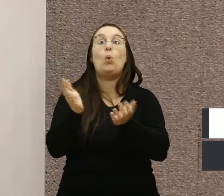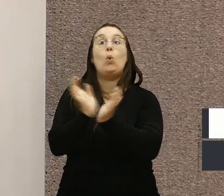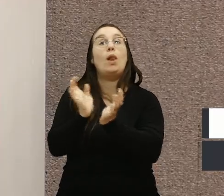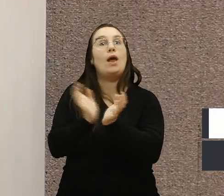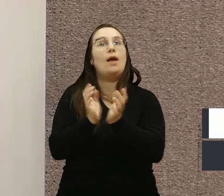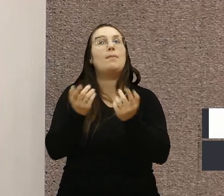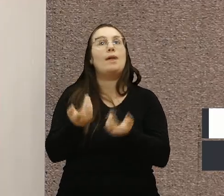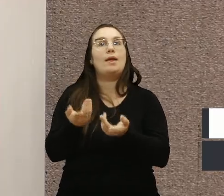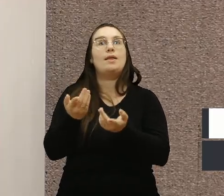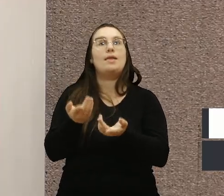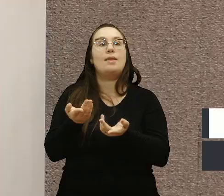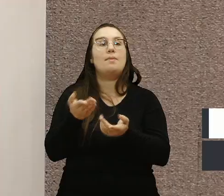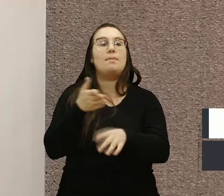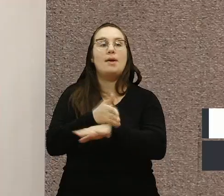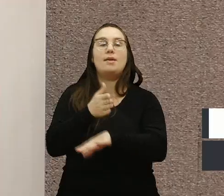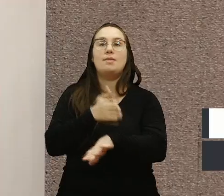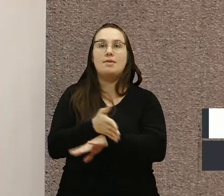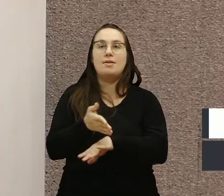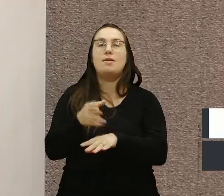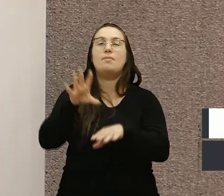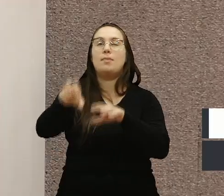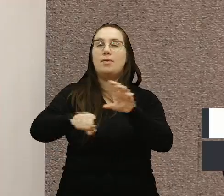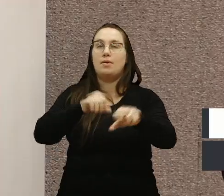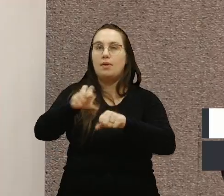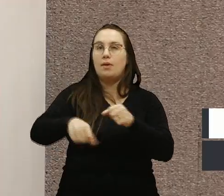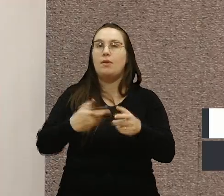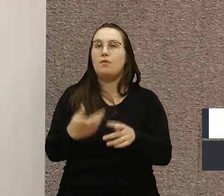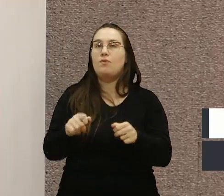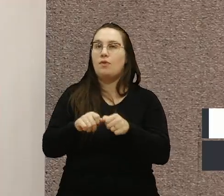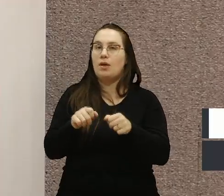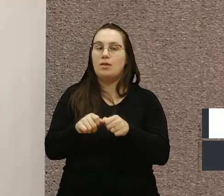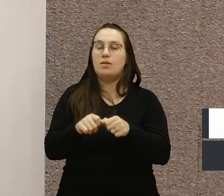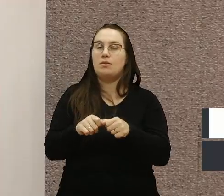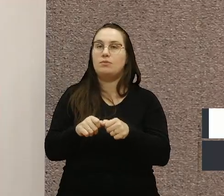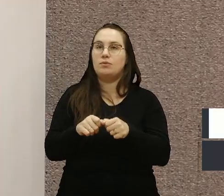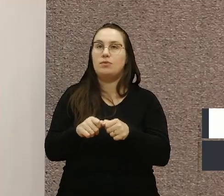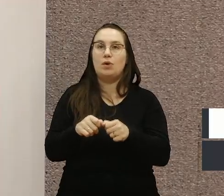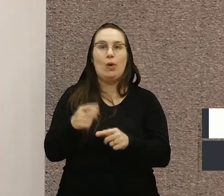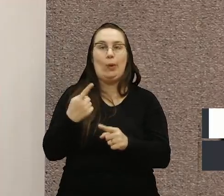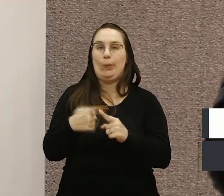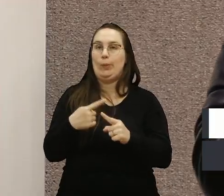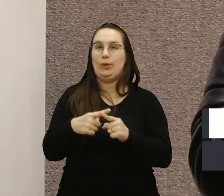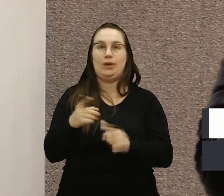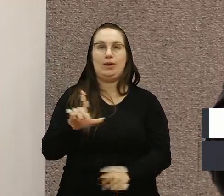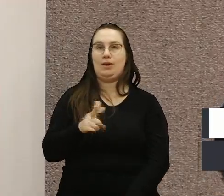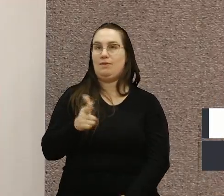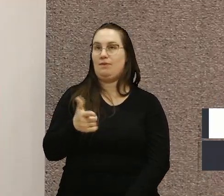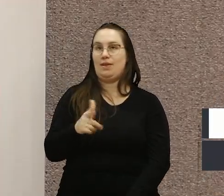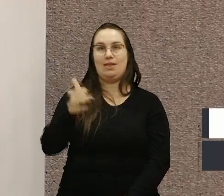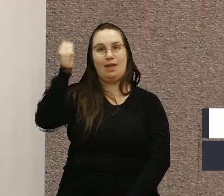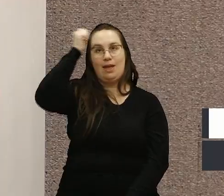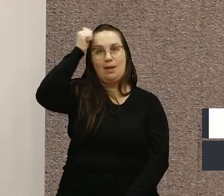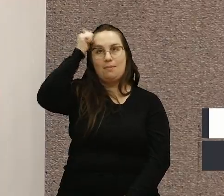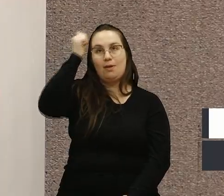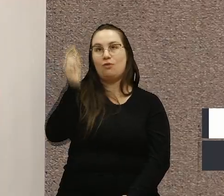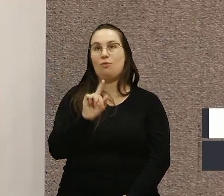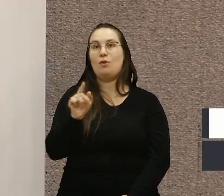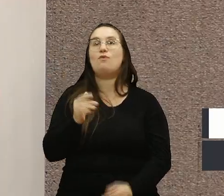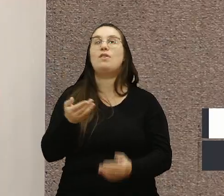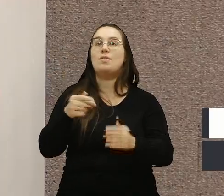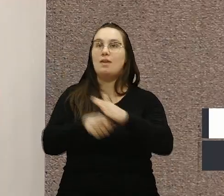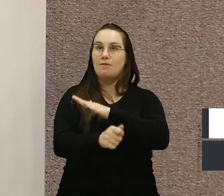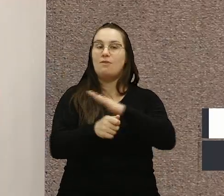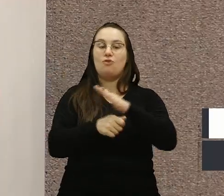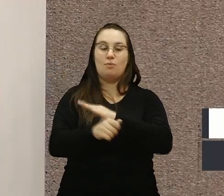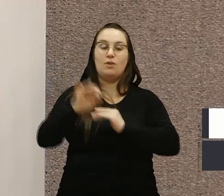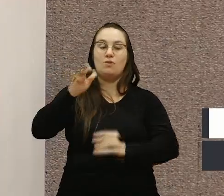se interem, procurem e dentro da medida do possível, façam parte, que não vão ter nenhum arrependimento, vai ser um tremendo investimento e vale